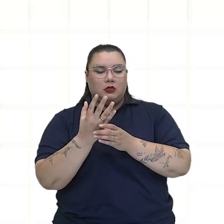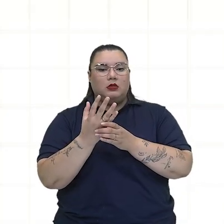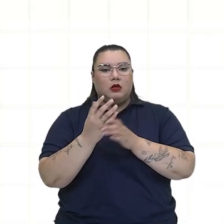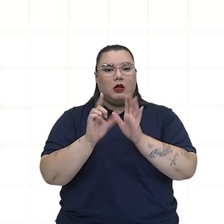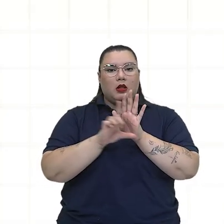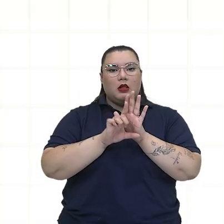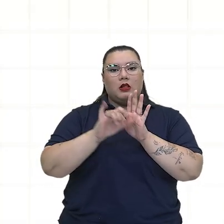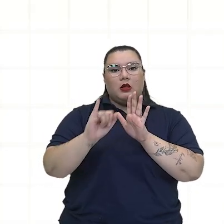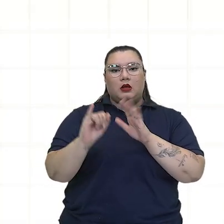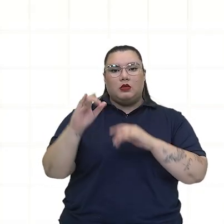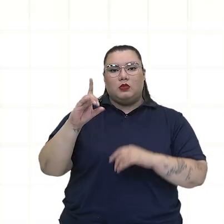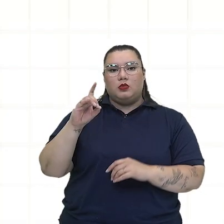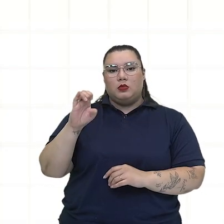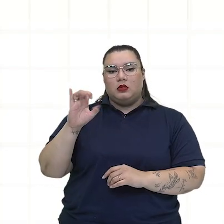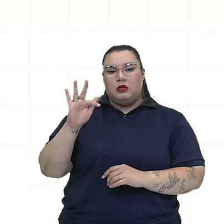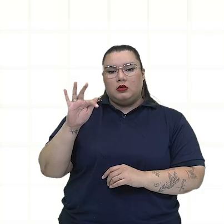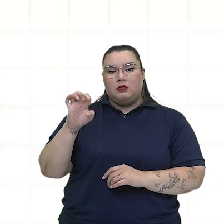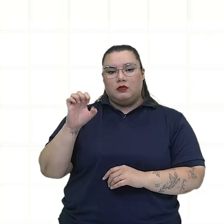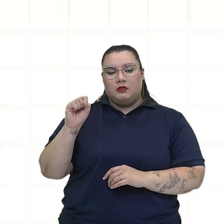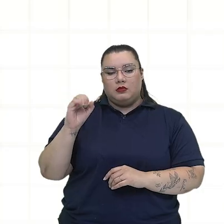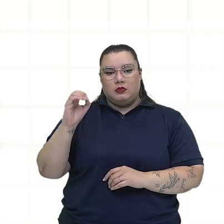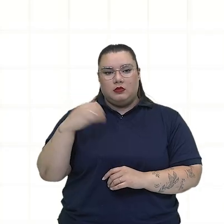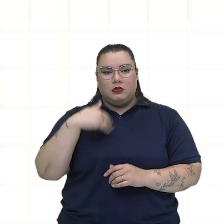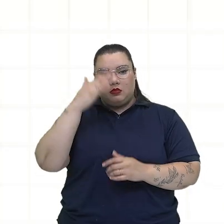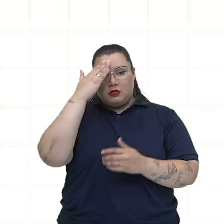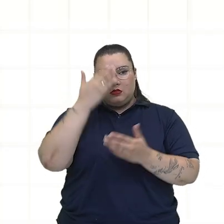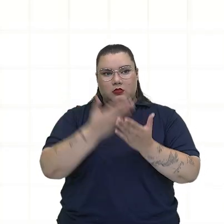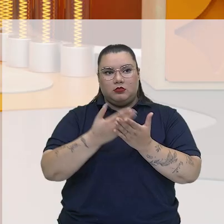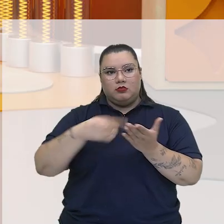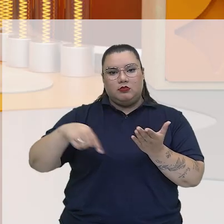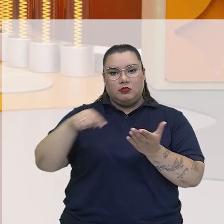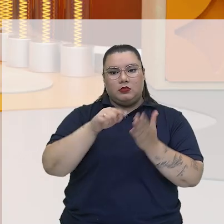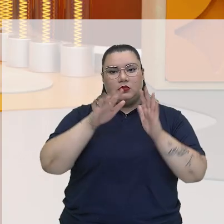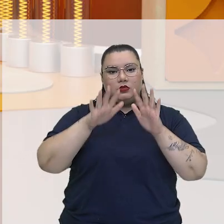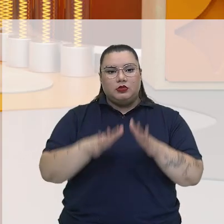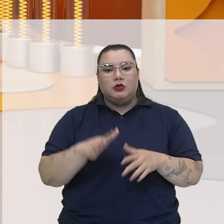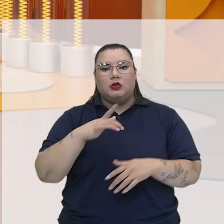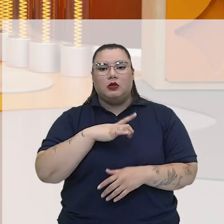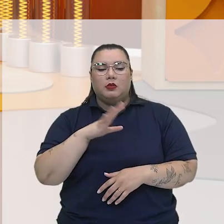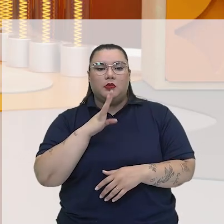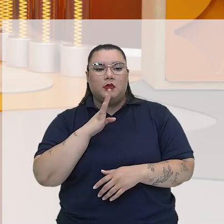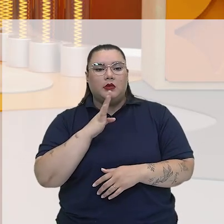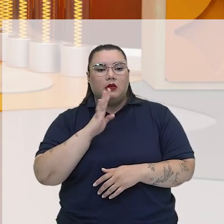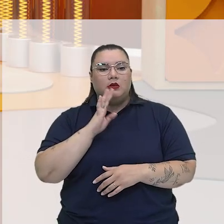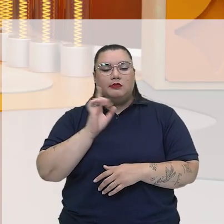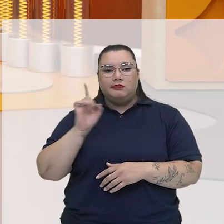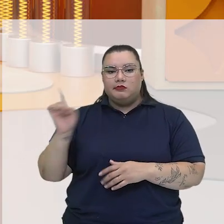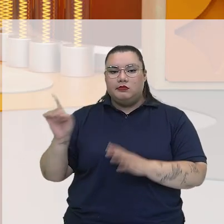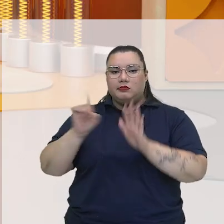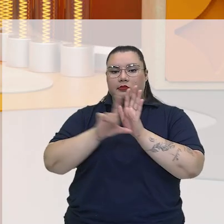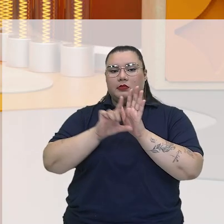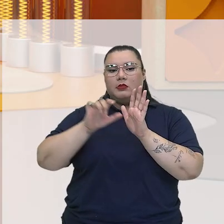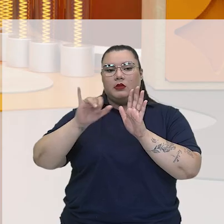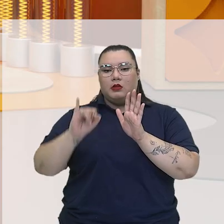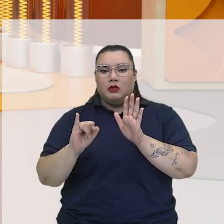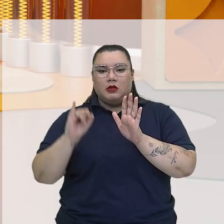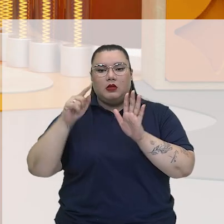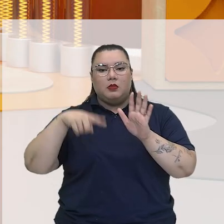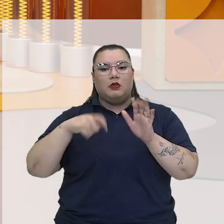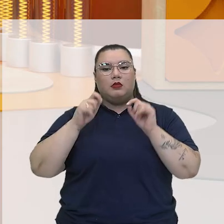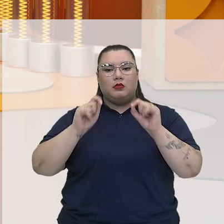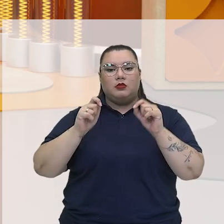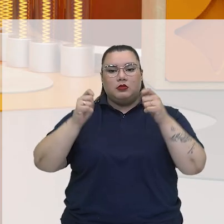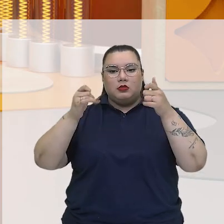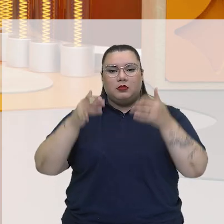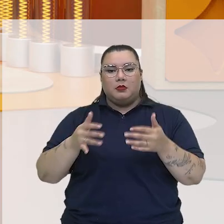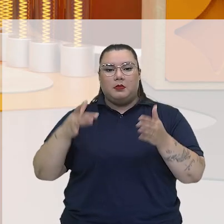Lei do Defeso. Acredito que alguns de vocês já tenham ouvido falar dessa lei, e essa lei ela vem